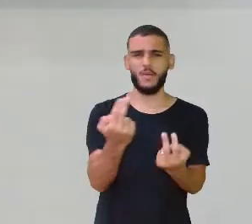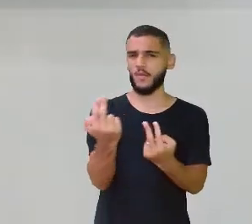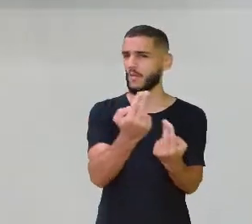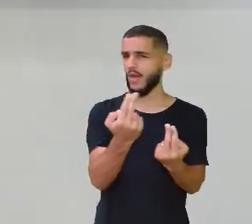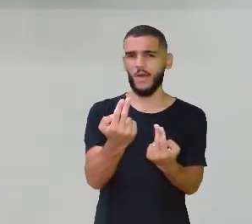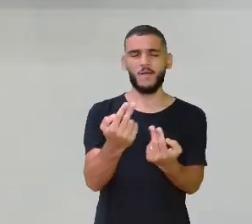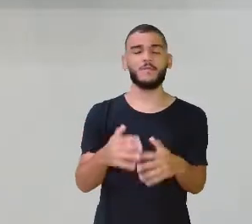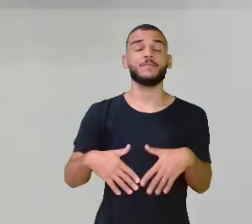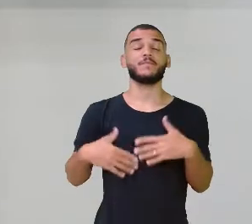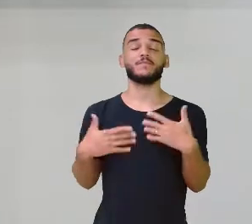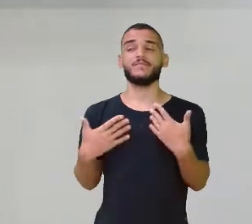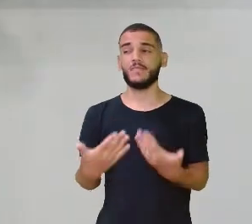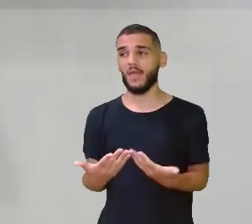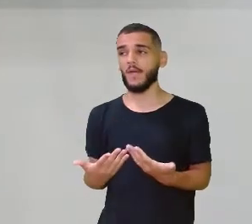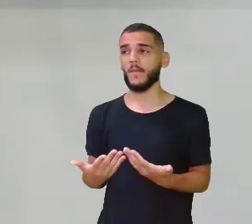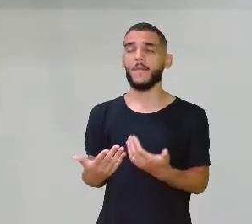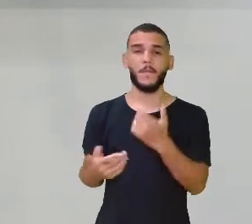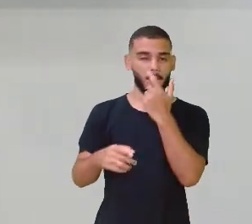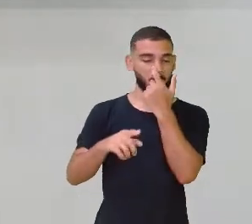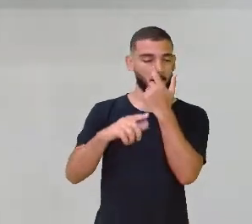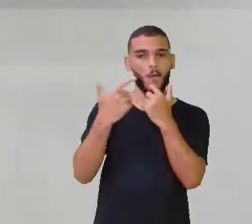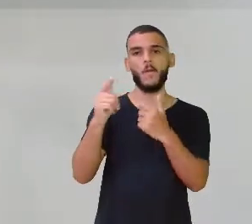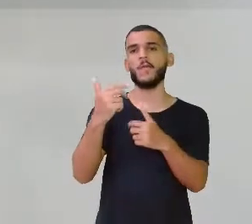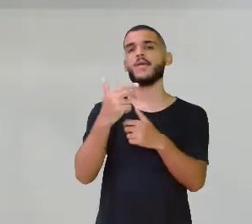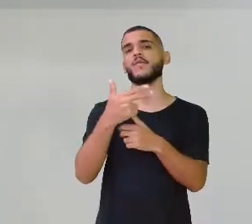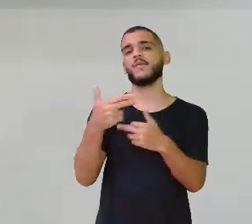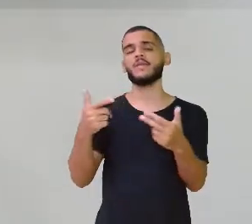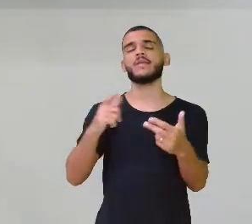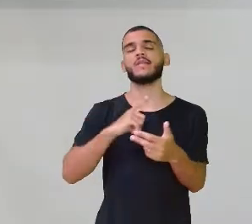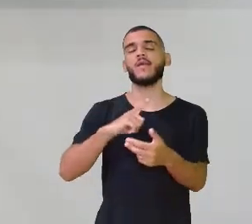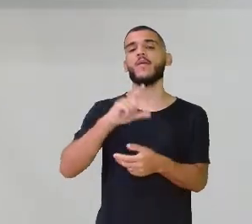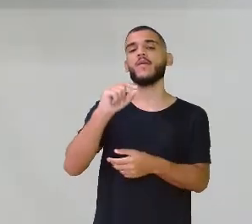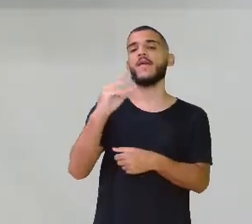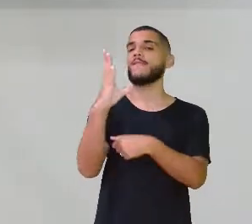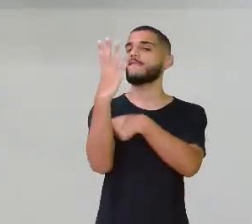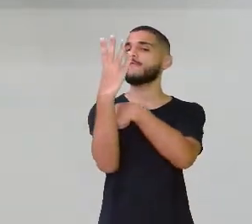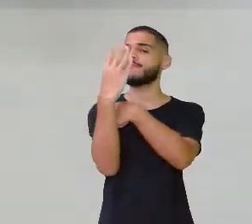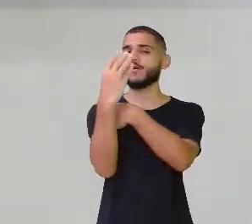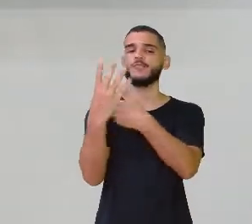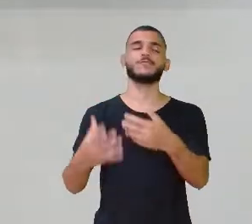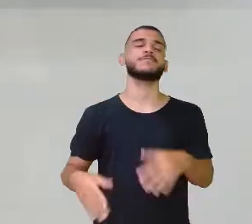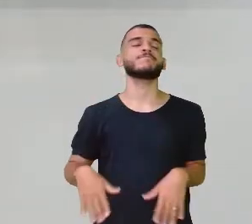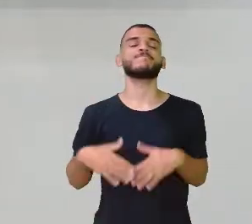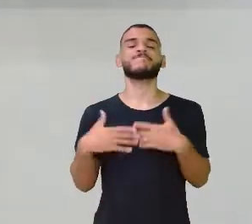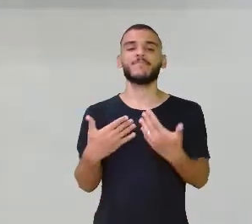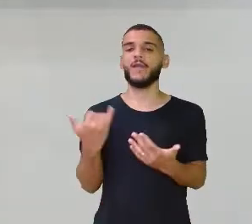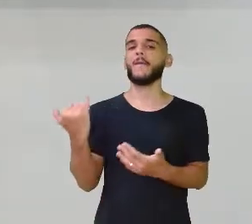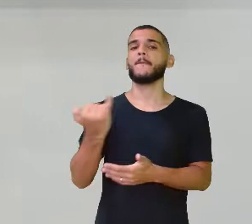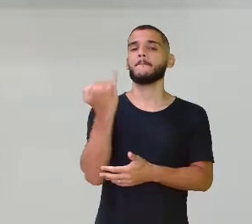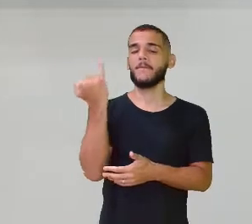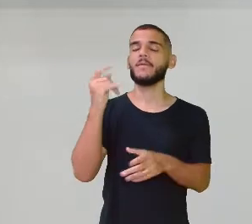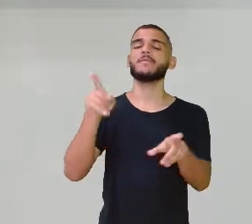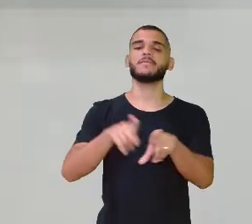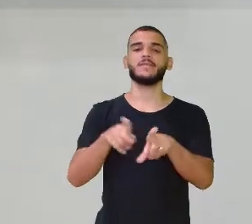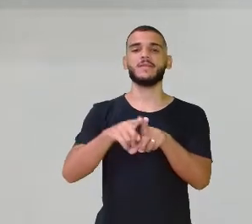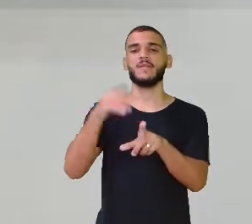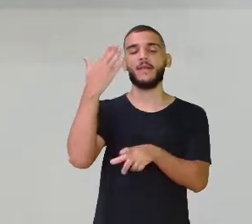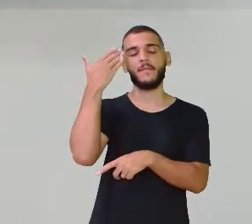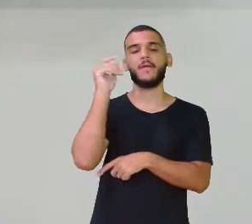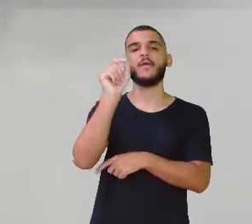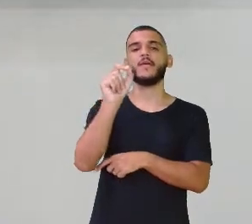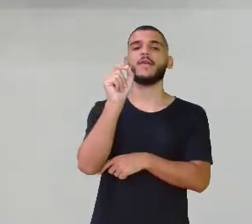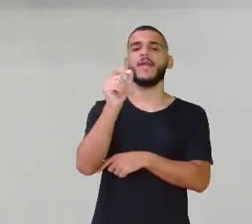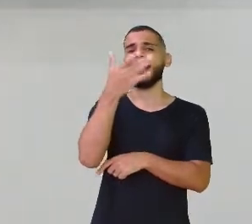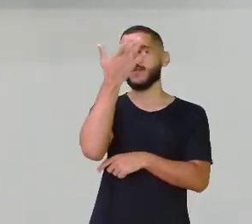que a gente coloca aqui, ó, é a foto, porque a gente precisa lhe identificar, né? E é importante também a gente saber que tem muita